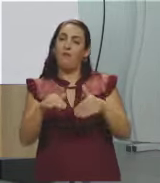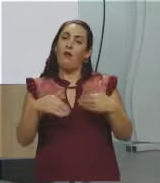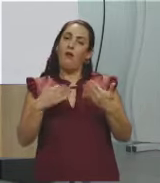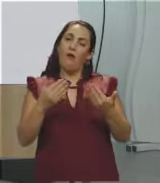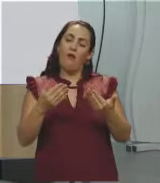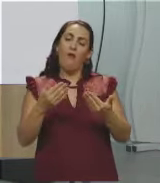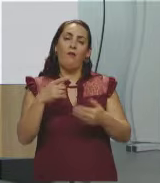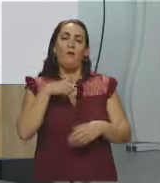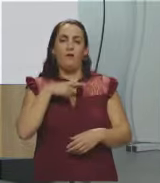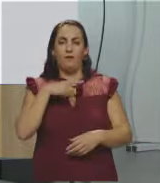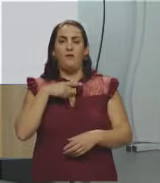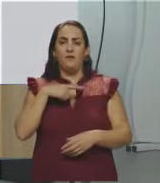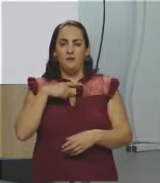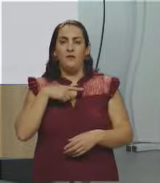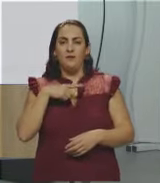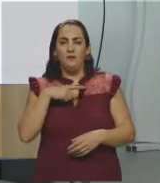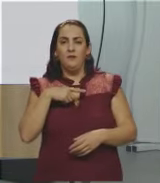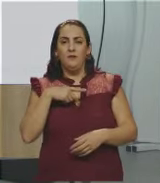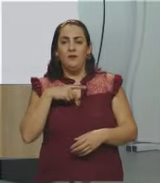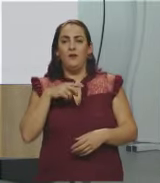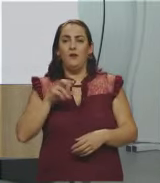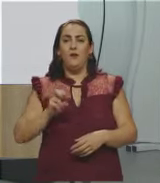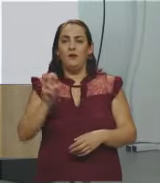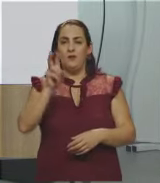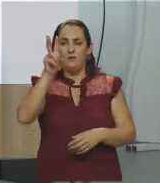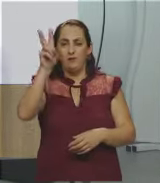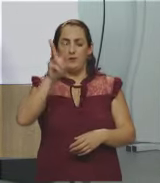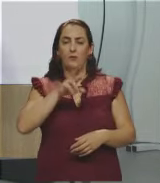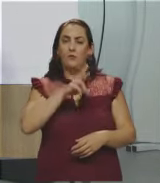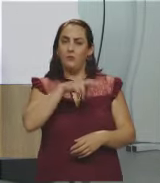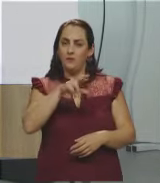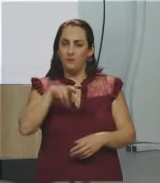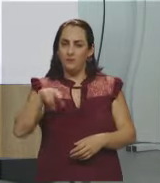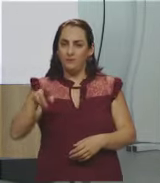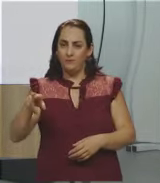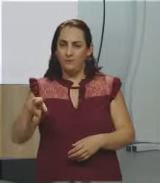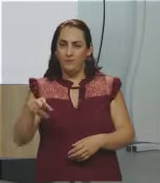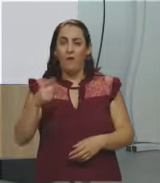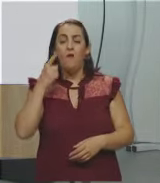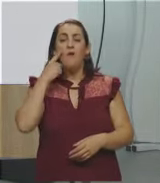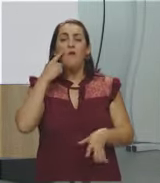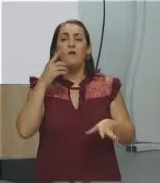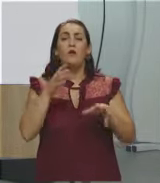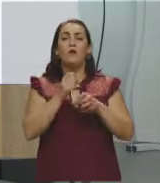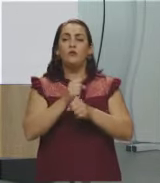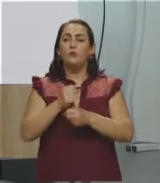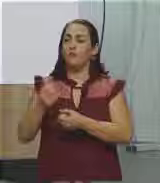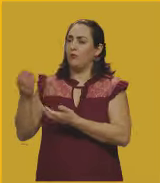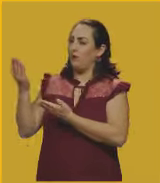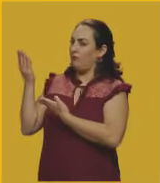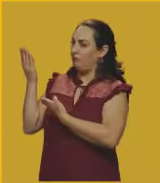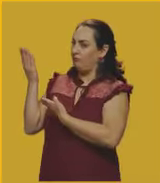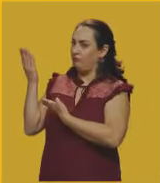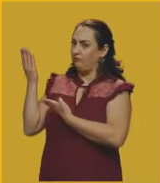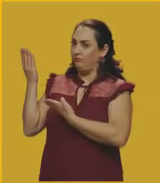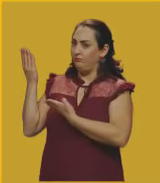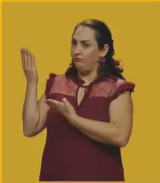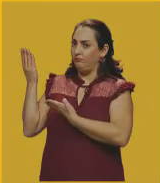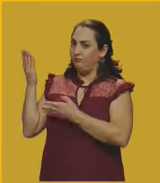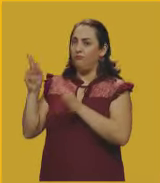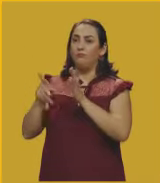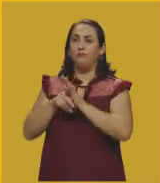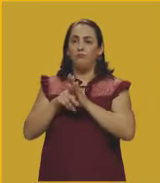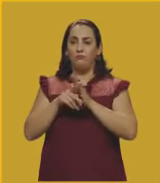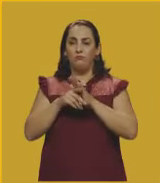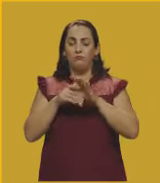vai ter a resistência equivalente. Eu vou mostrar agora os cálculos para vocês verem como é que ficou. A parte de cima, olha só, R4 em paralelo com